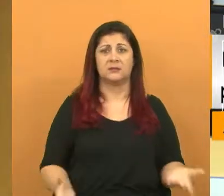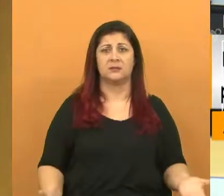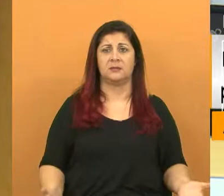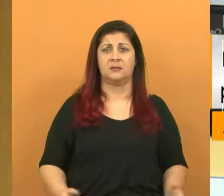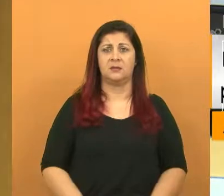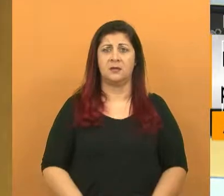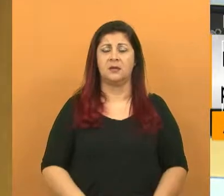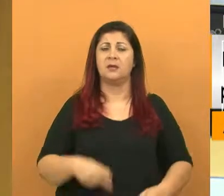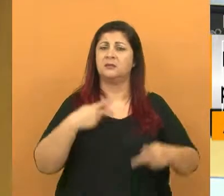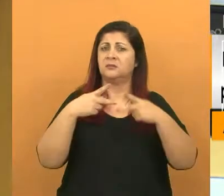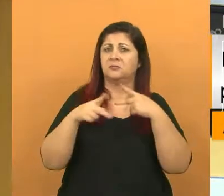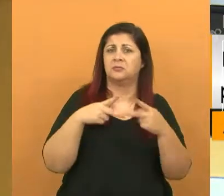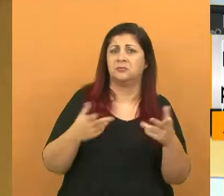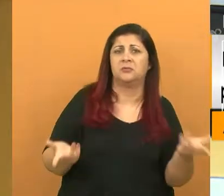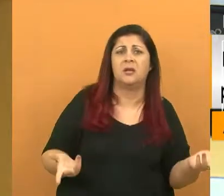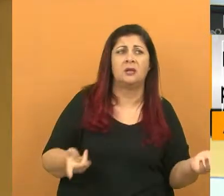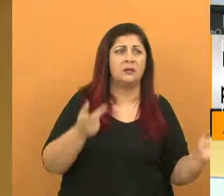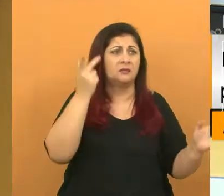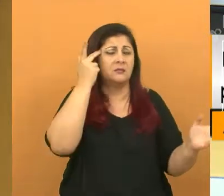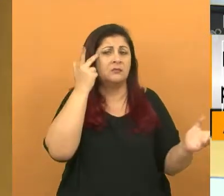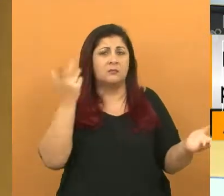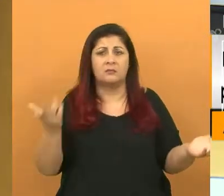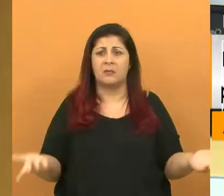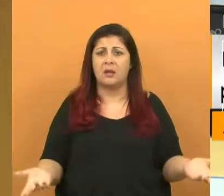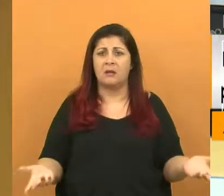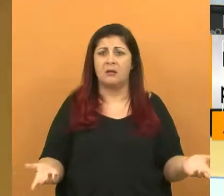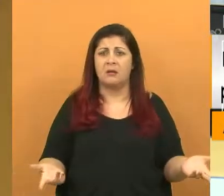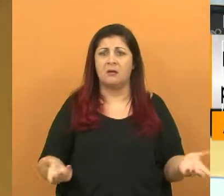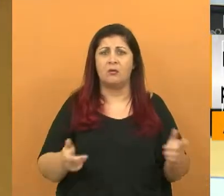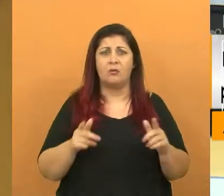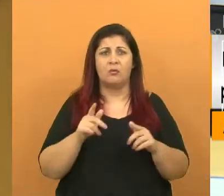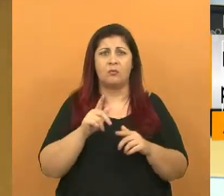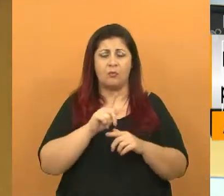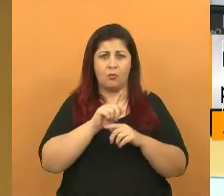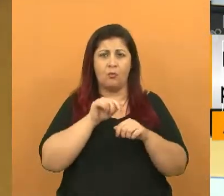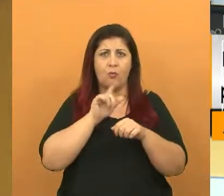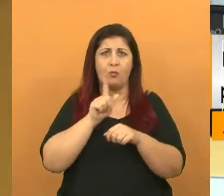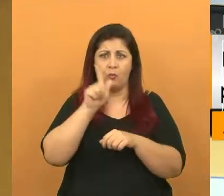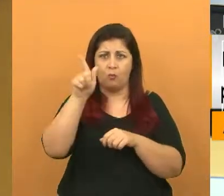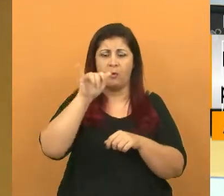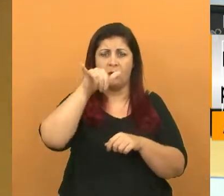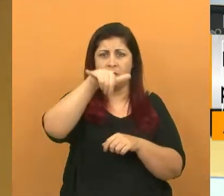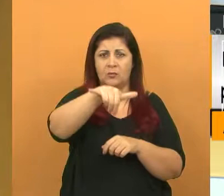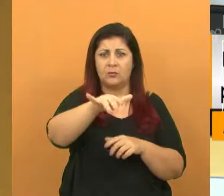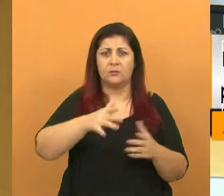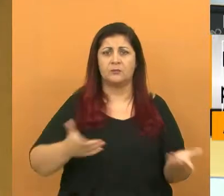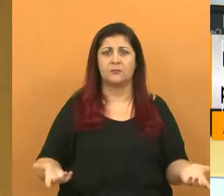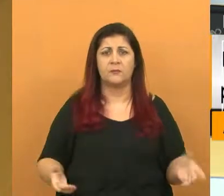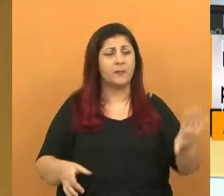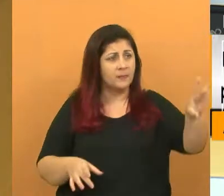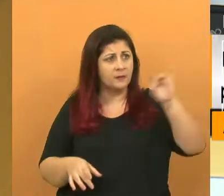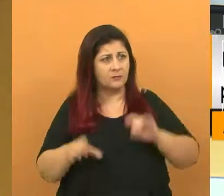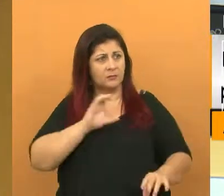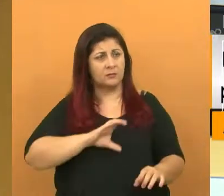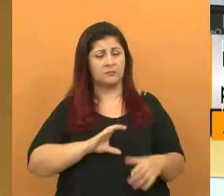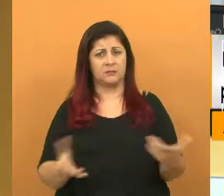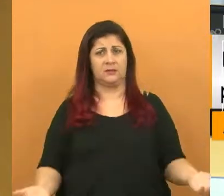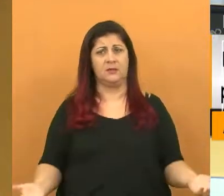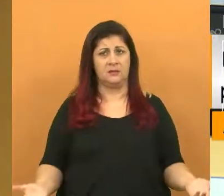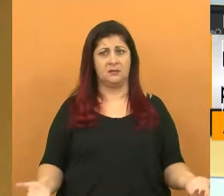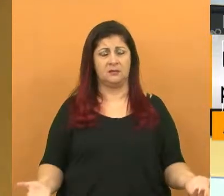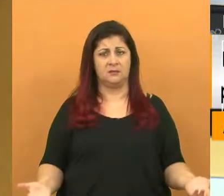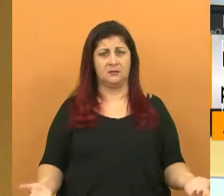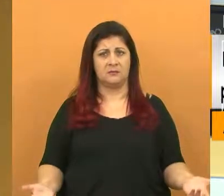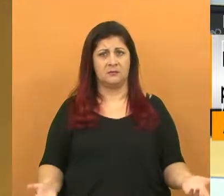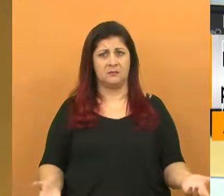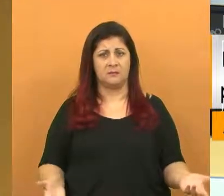Manda para São José, manda para São Paulo, manda para Guarulhos, manda lá para... Escolhe uma cidade onde a máquina não está quebrada e